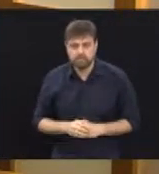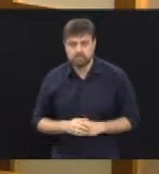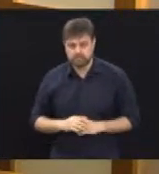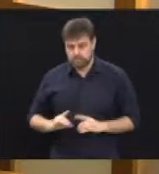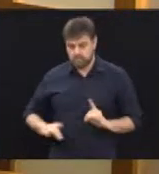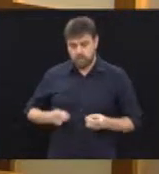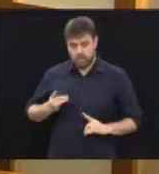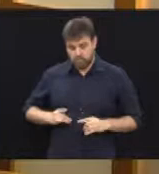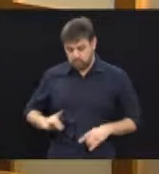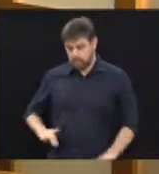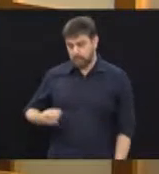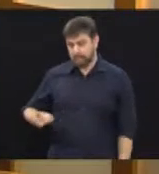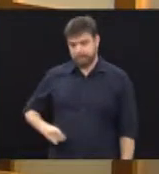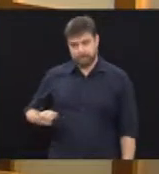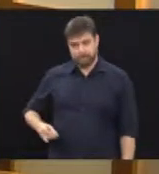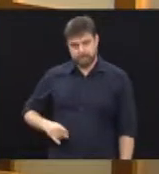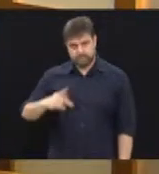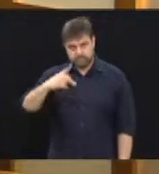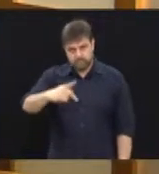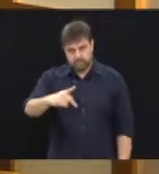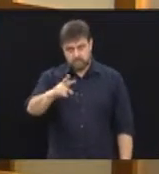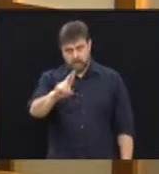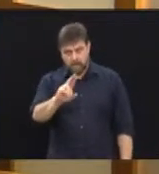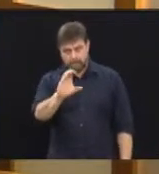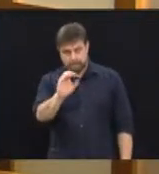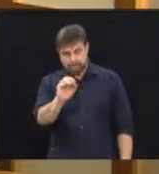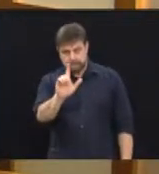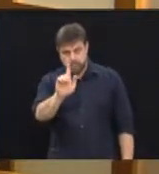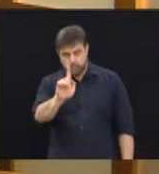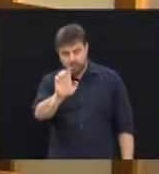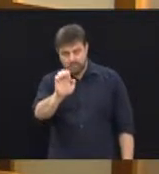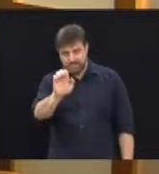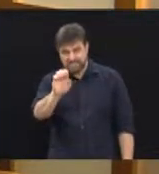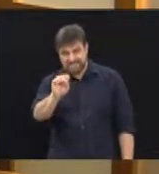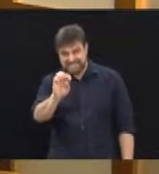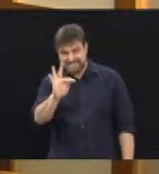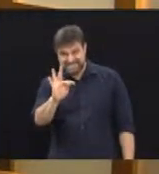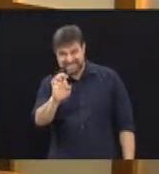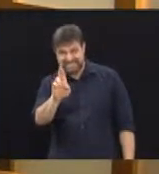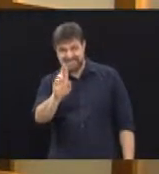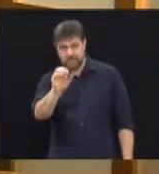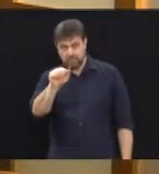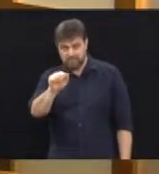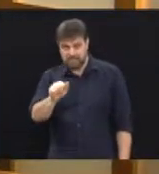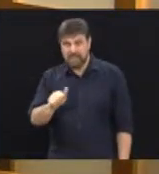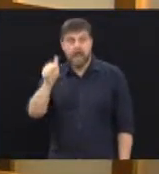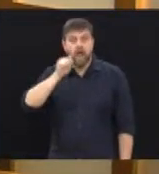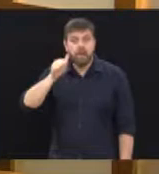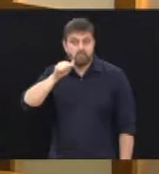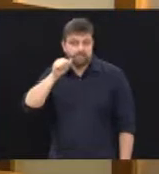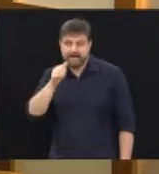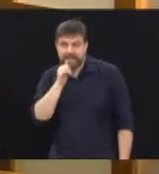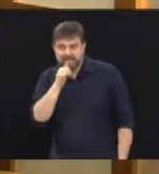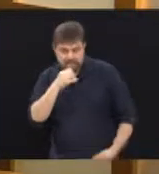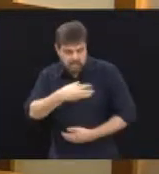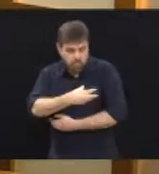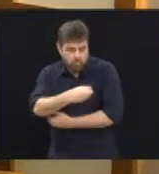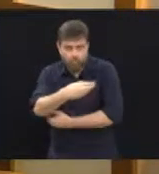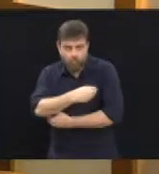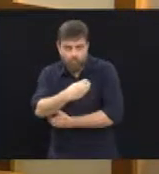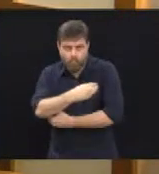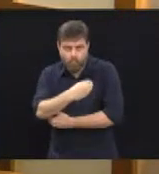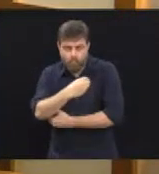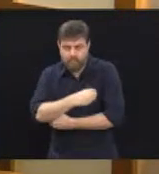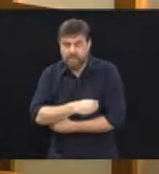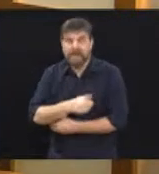de progesterona, que é a pílula, ela é uma pílula específica que nós utilizamos em mulheres que estão amamentando e em mulheres que